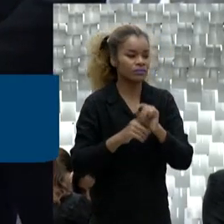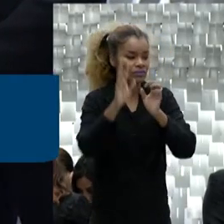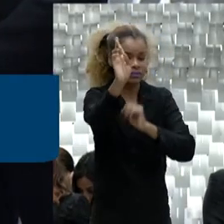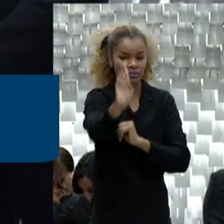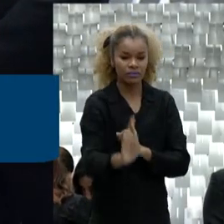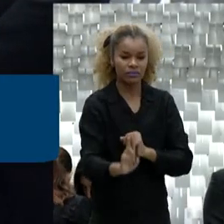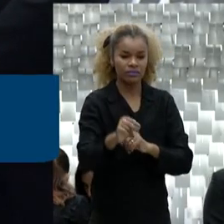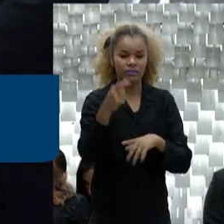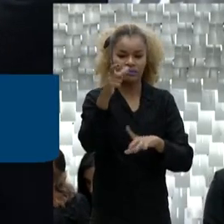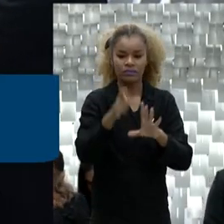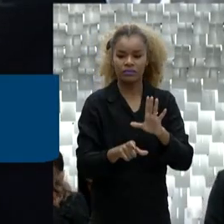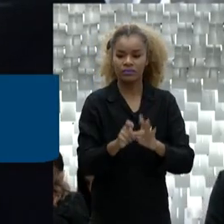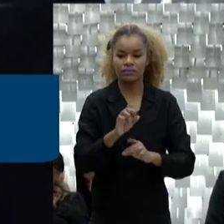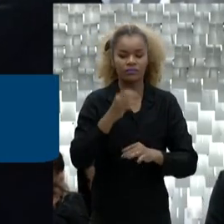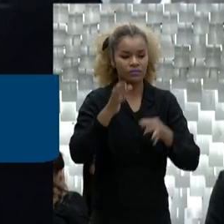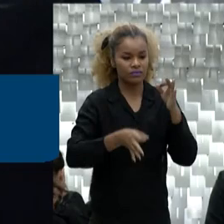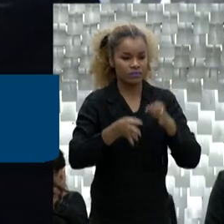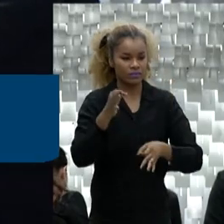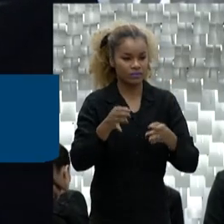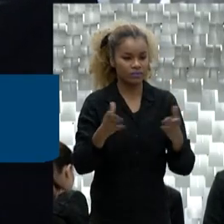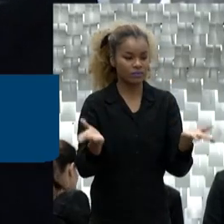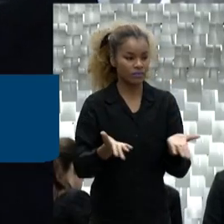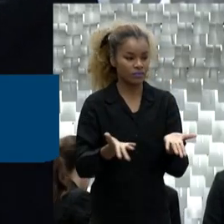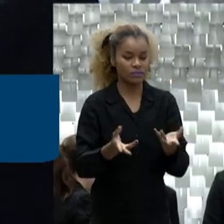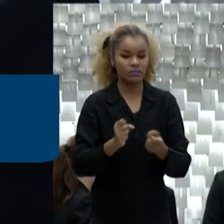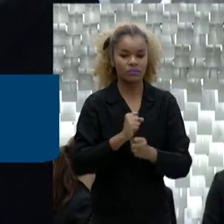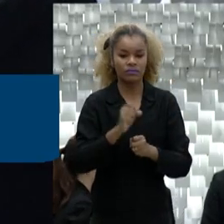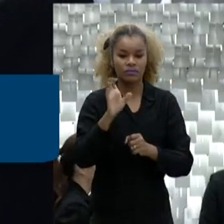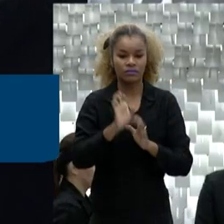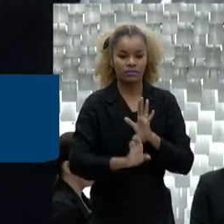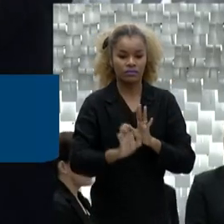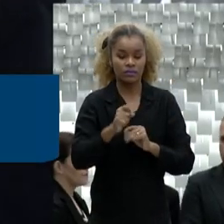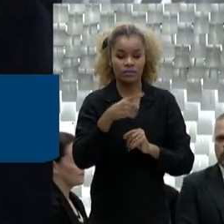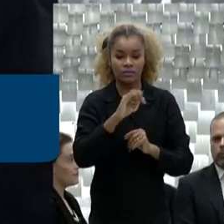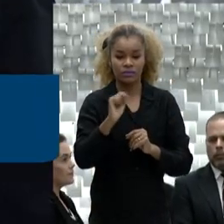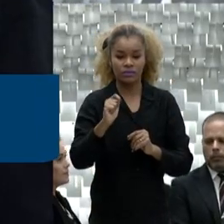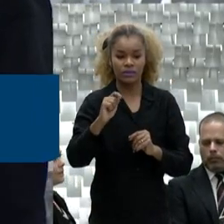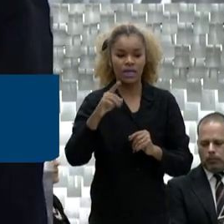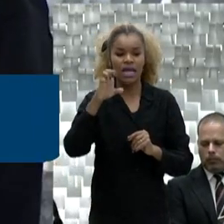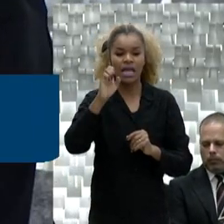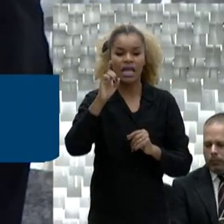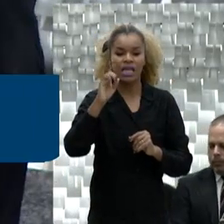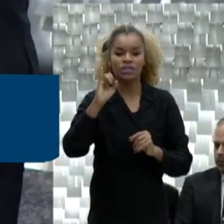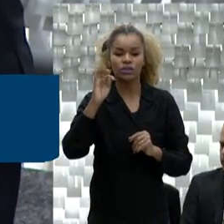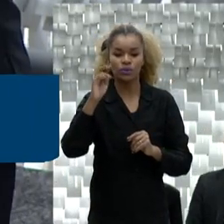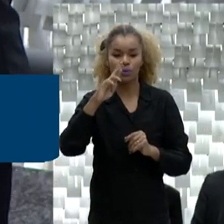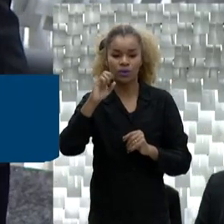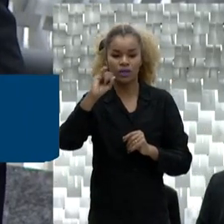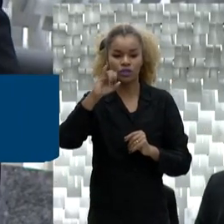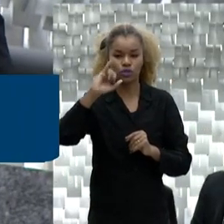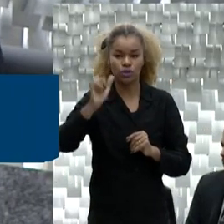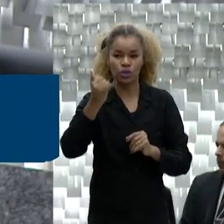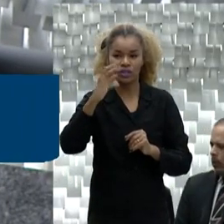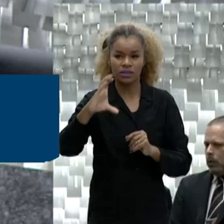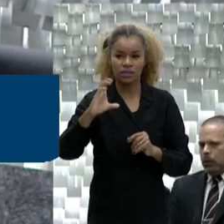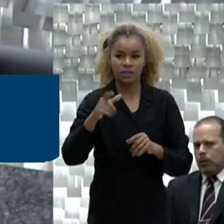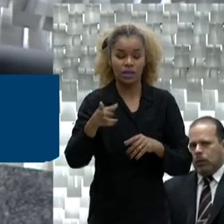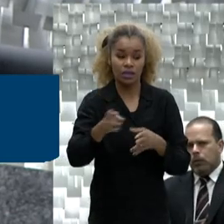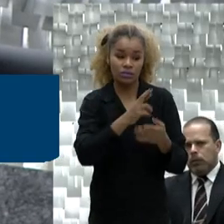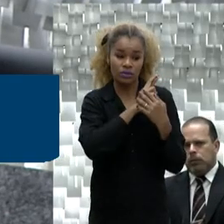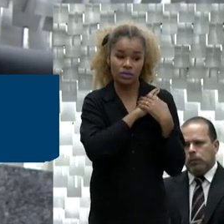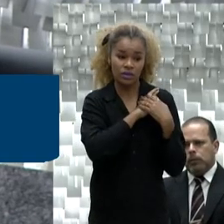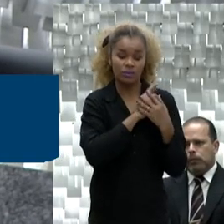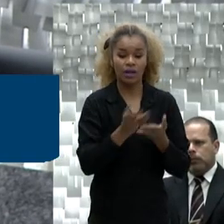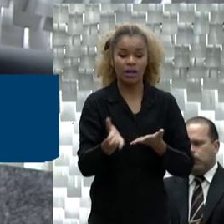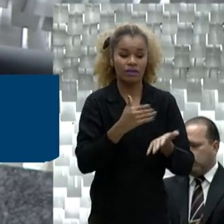das carreiras jurídicas. Seu braço editorial, a editora JC, responsável pela consagrada revista Justiça